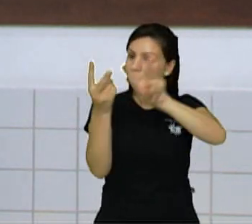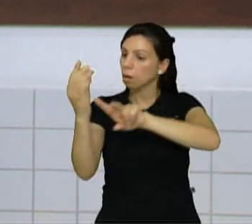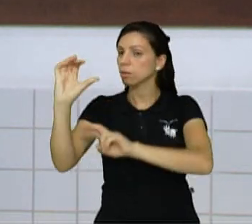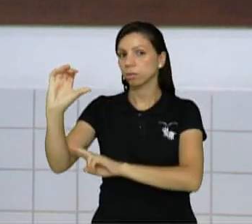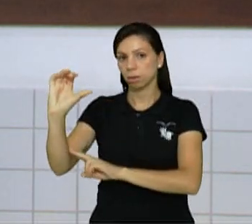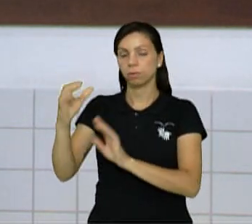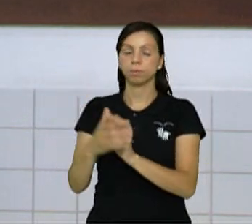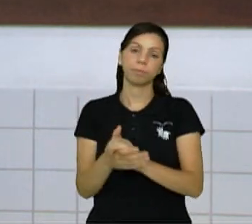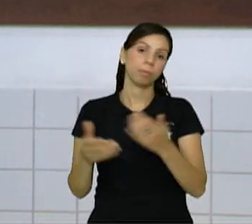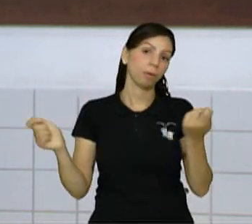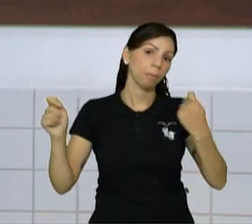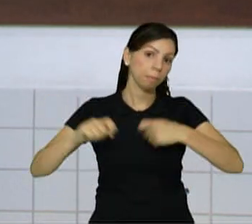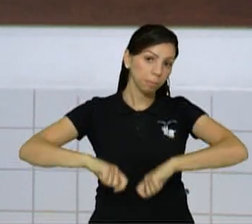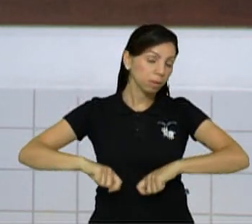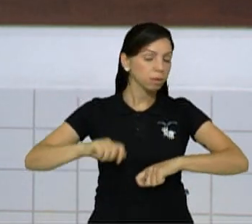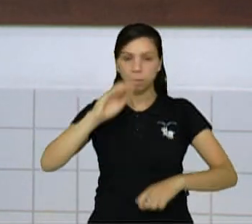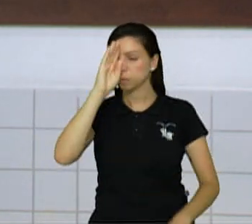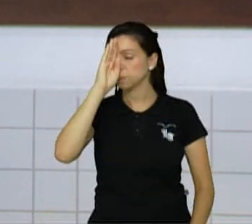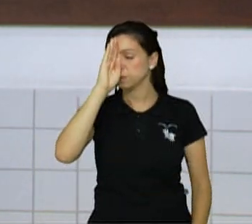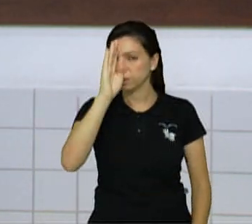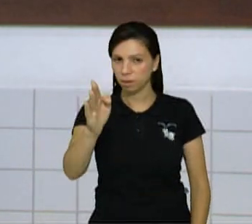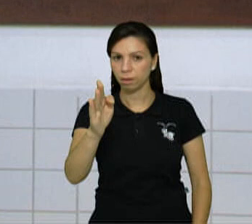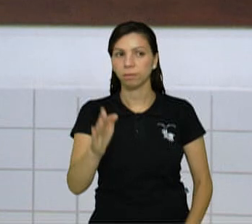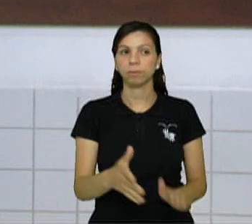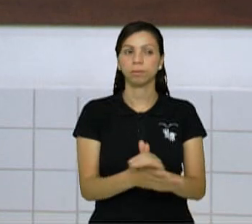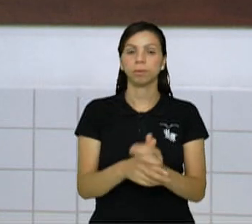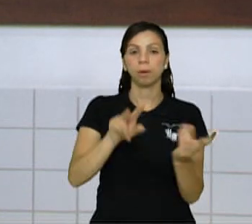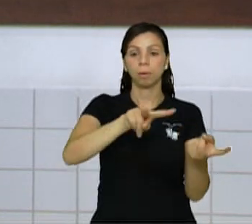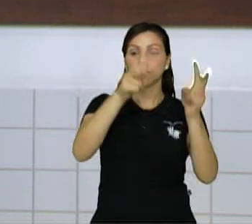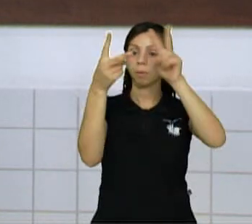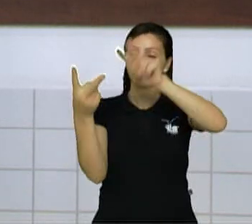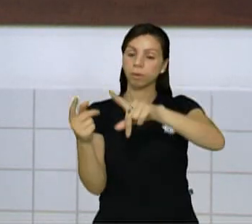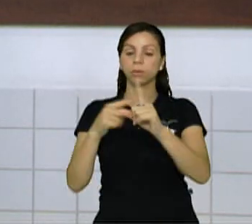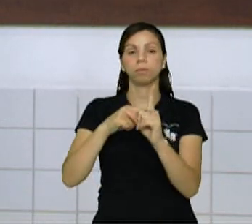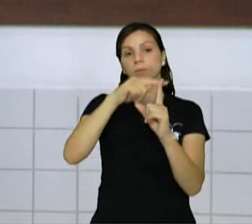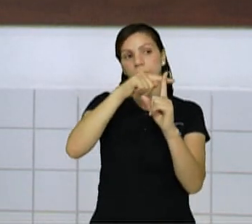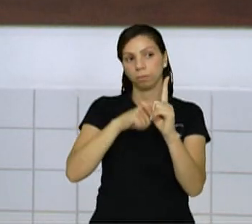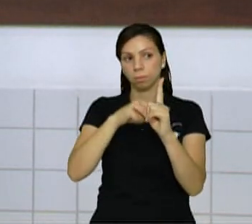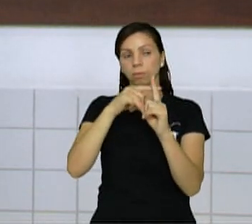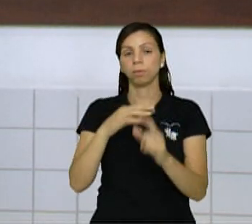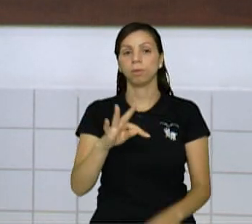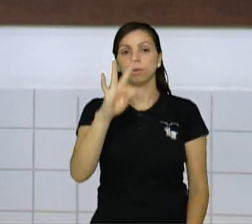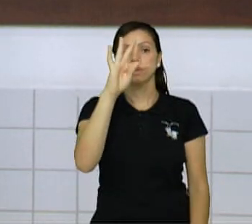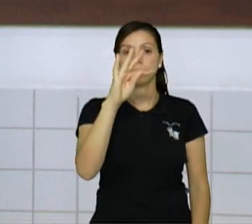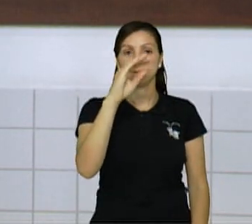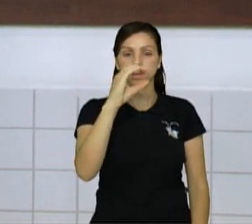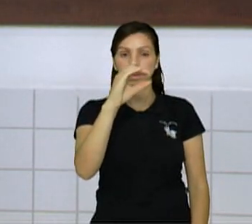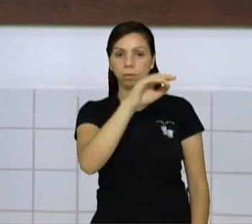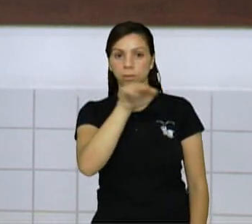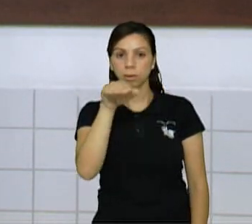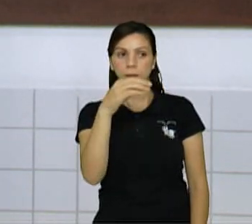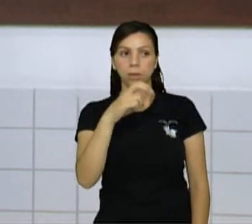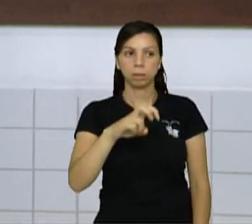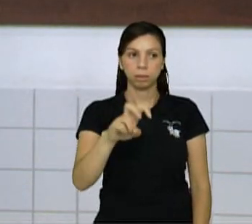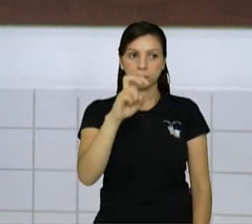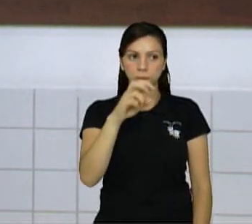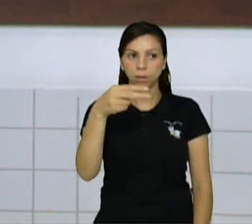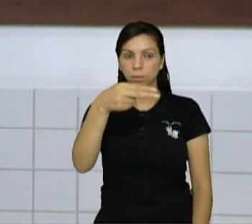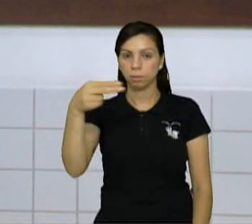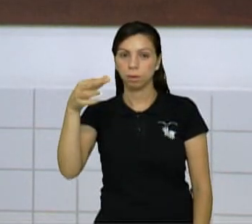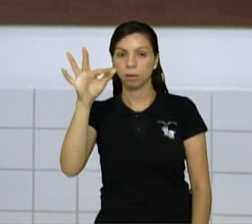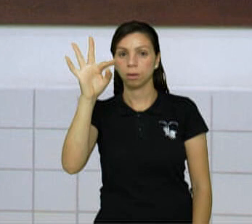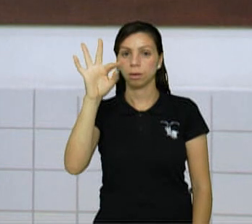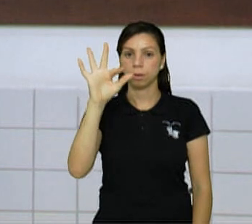Aqui a aplicação de fórmula direta, pessoal. Convertendo essa temperatura, eu tenho que TC sobre 5 é igual a TF menos 32 dividido por